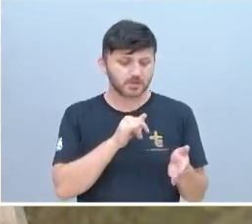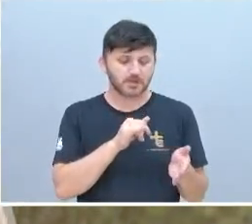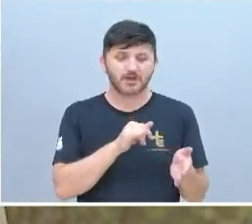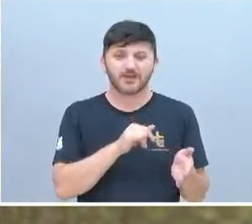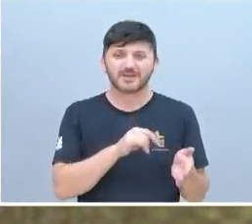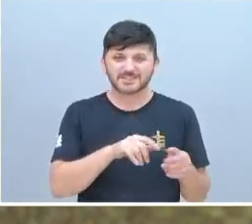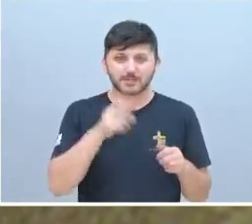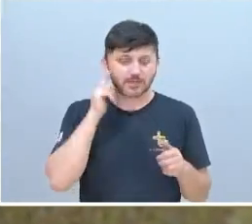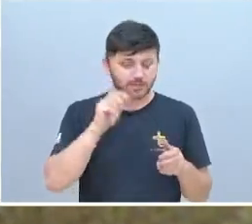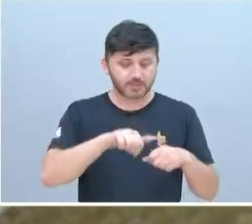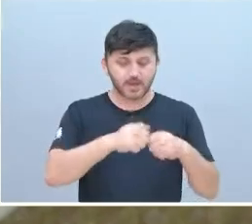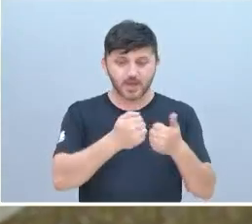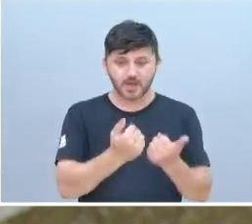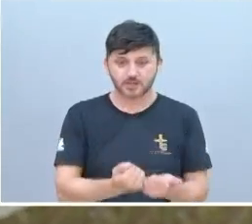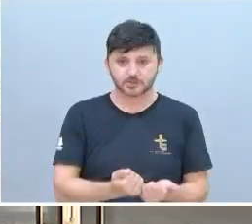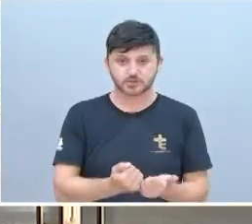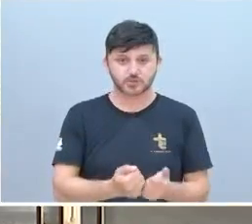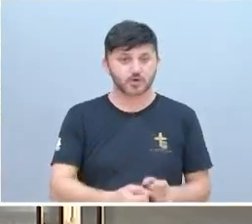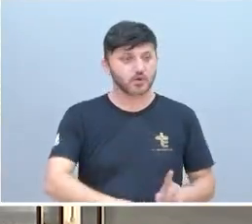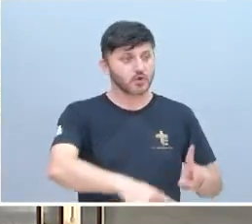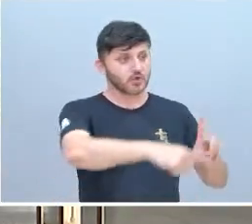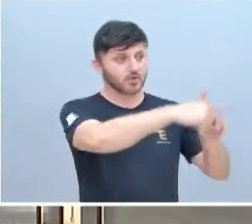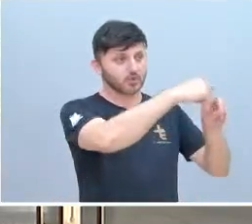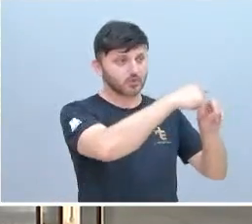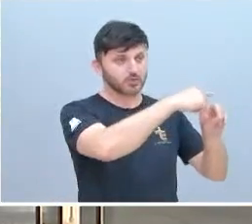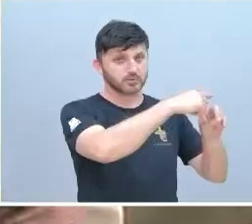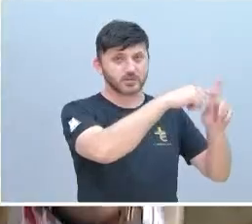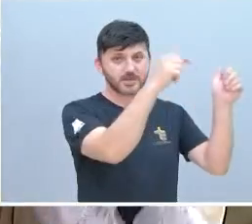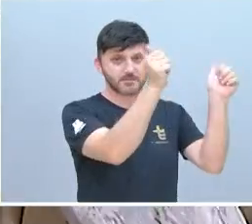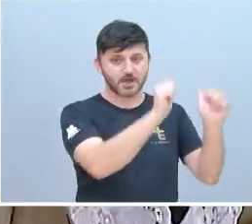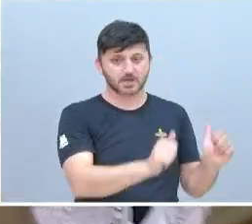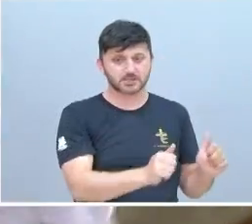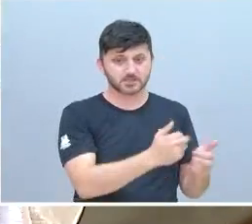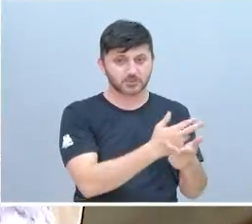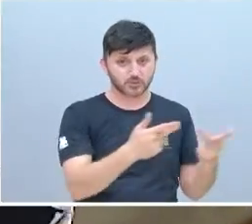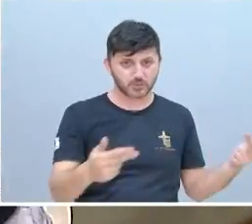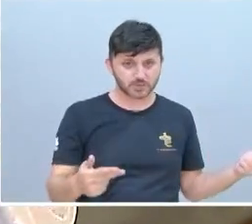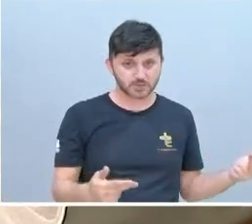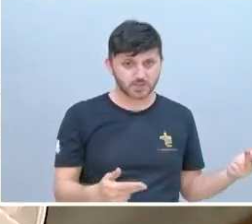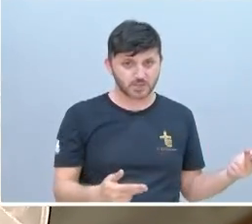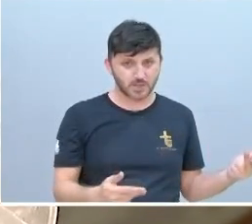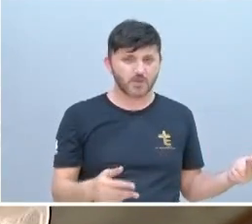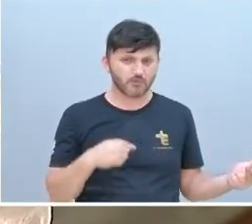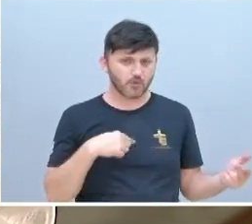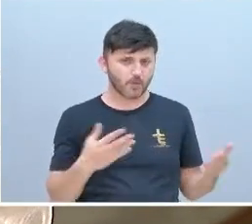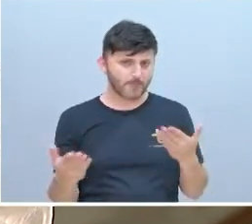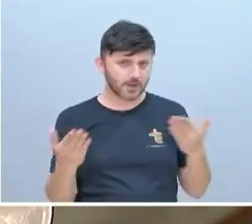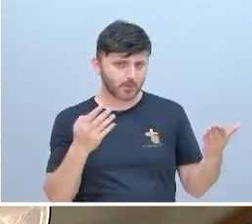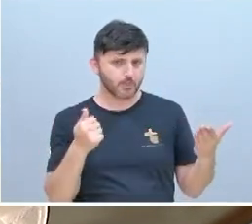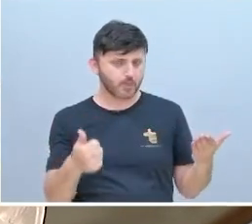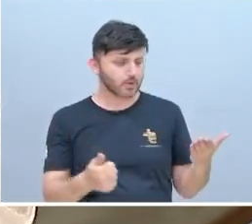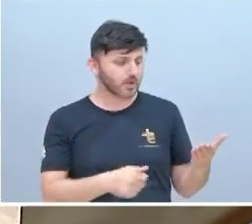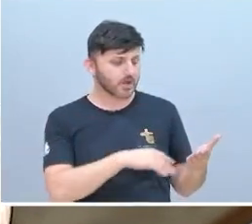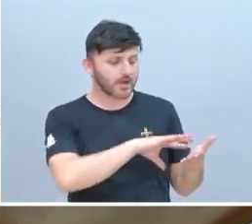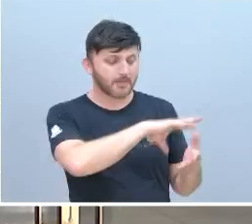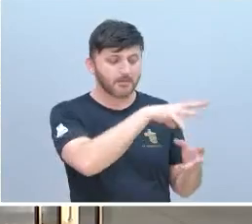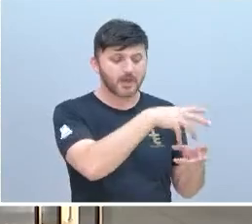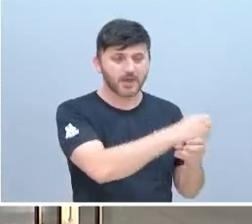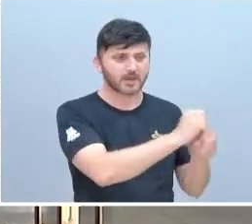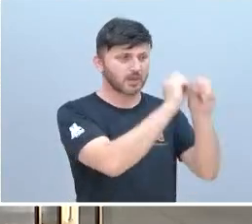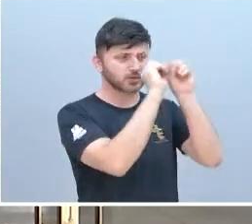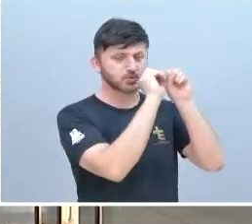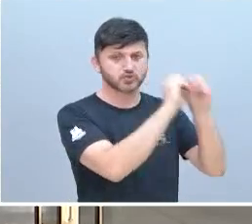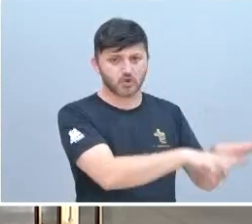fora. Olhe para algumas religiões monoteístas, eu só vou fazer um pouquinho de comparação. Você olha